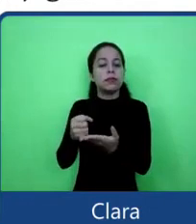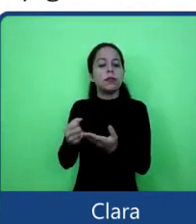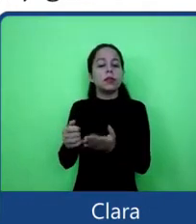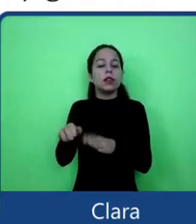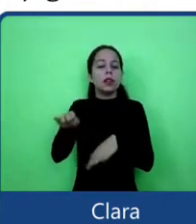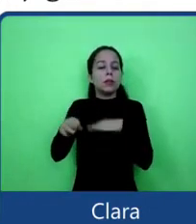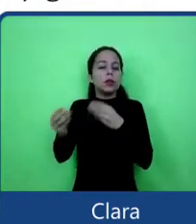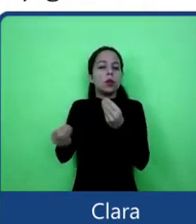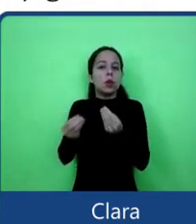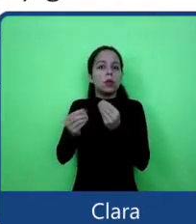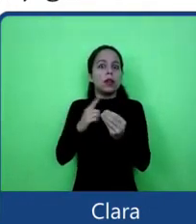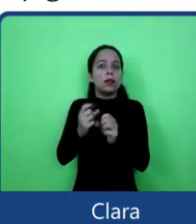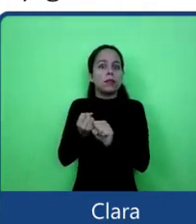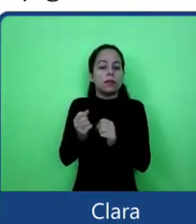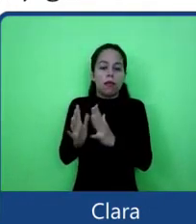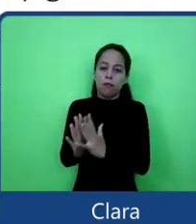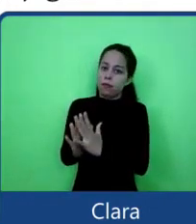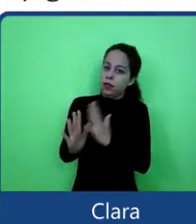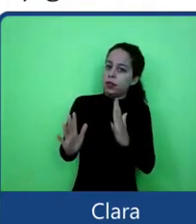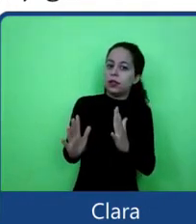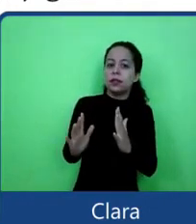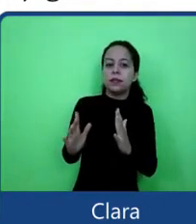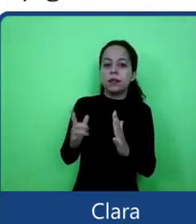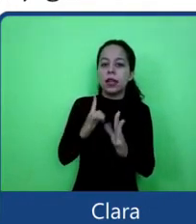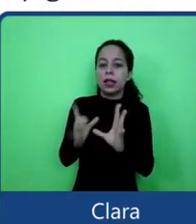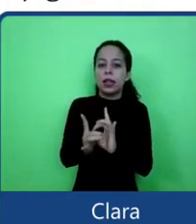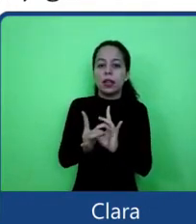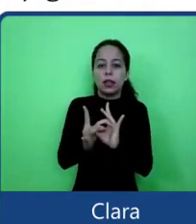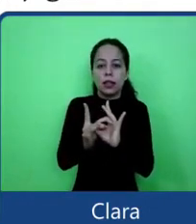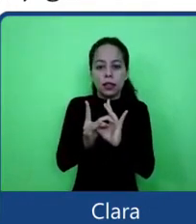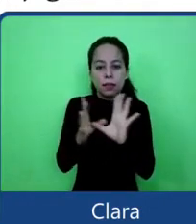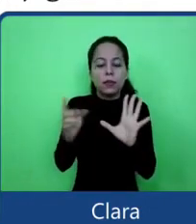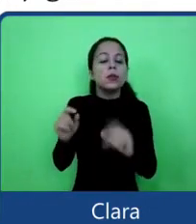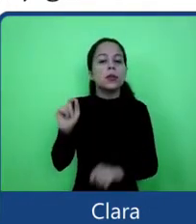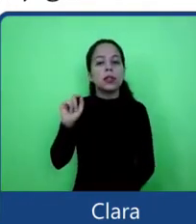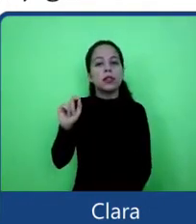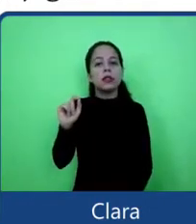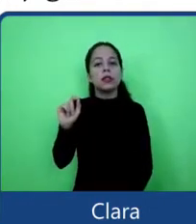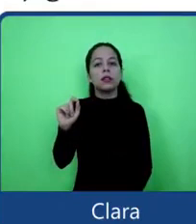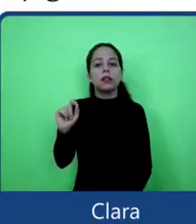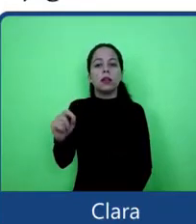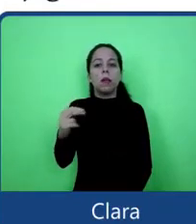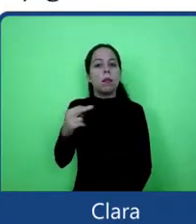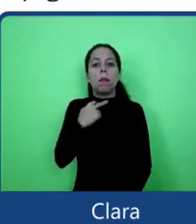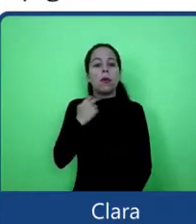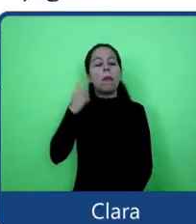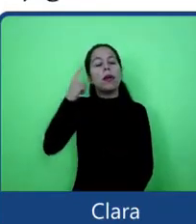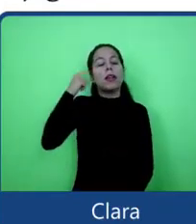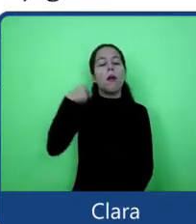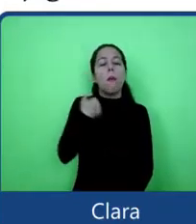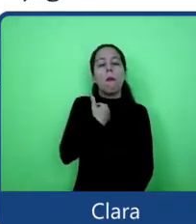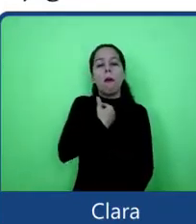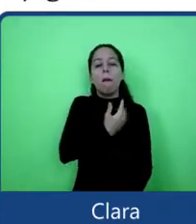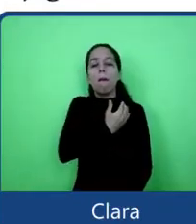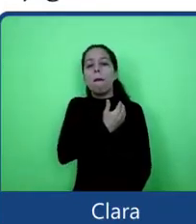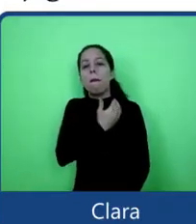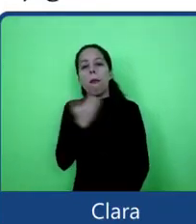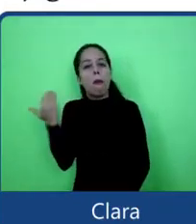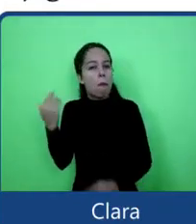liberdades substantivas, ou seja, não morrer de fome, não morrer cedo por alguma doença, por